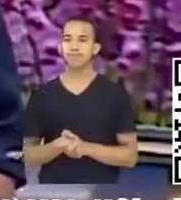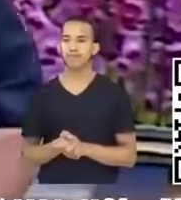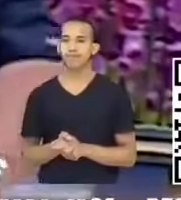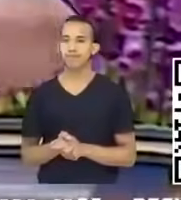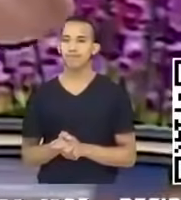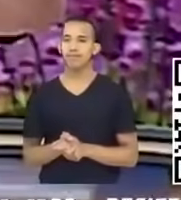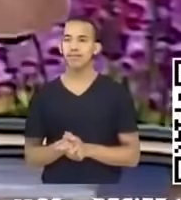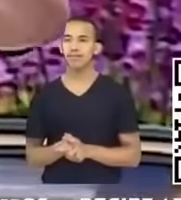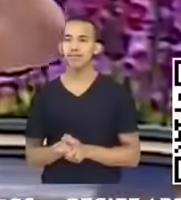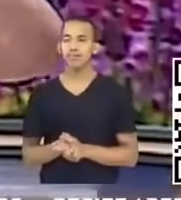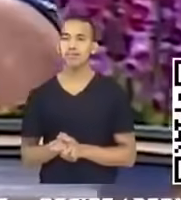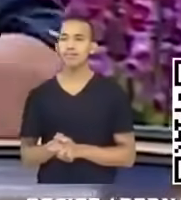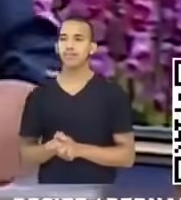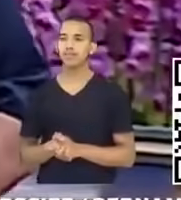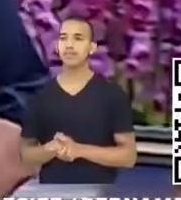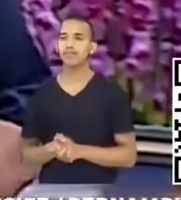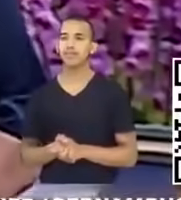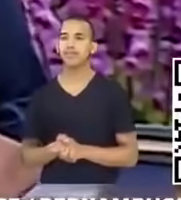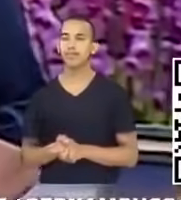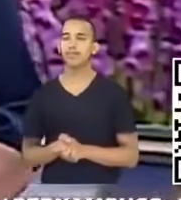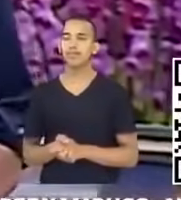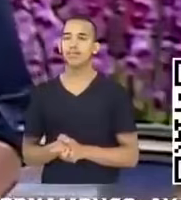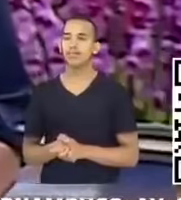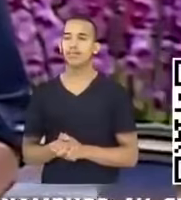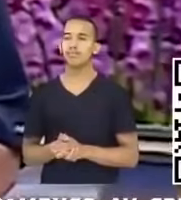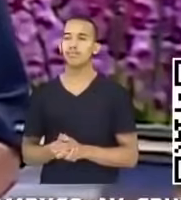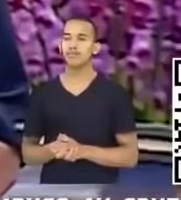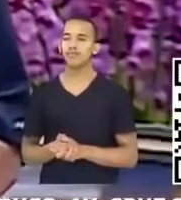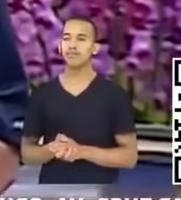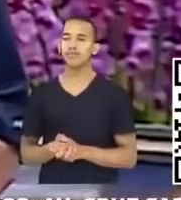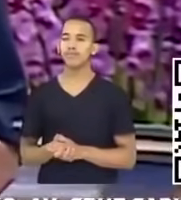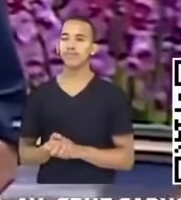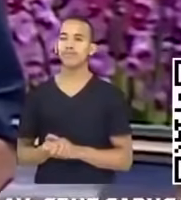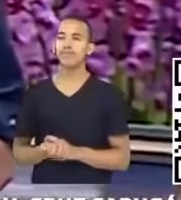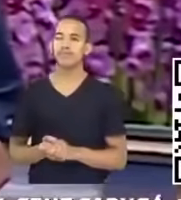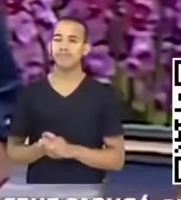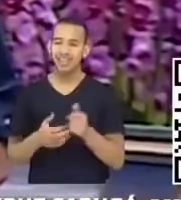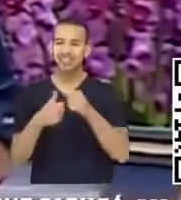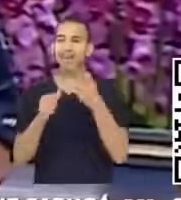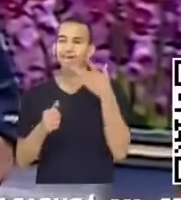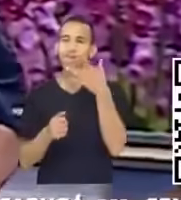a garrafa ir embora mais cedo mas é gostoso aqui eu